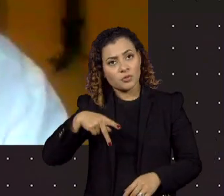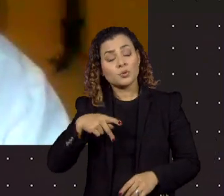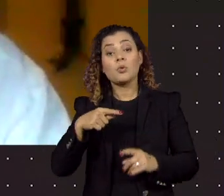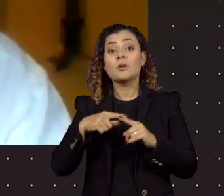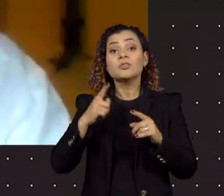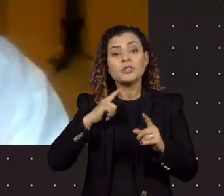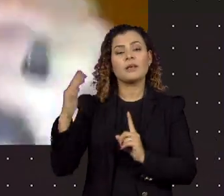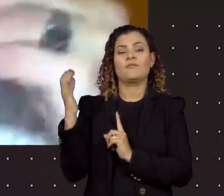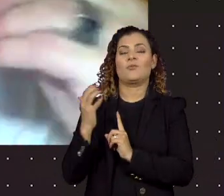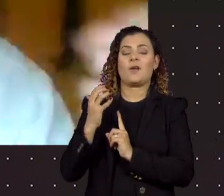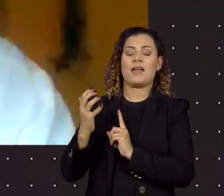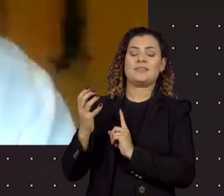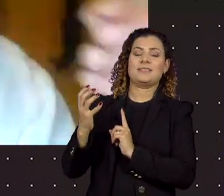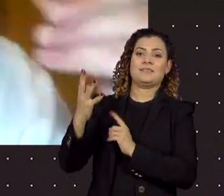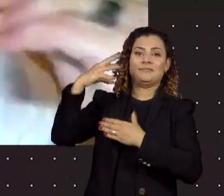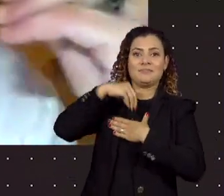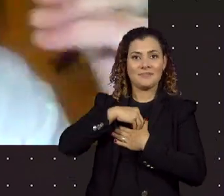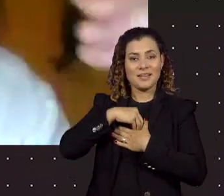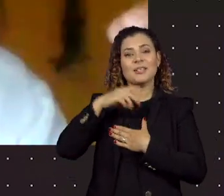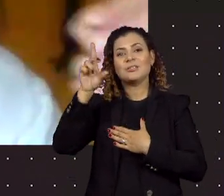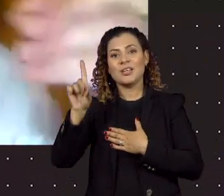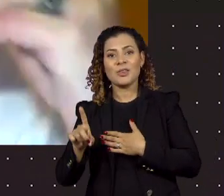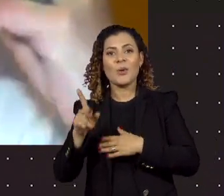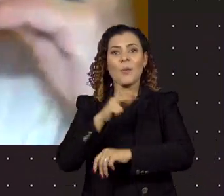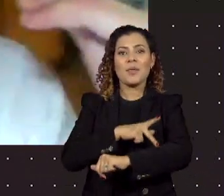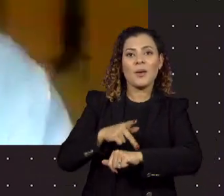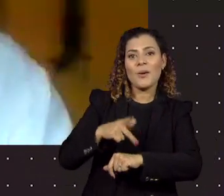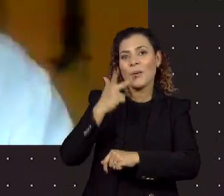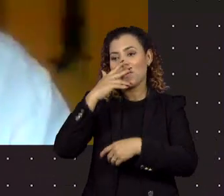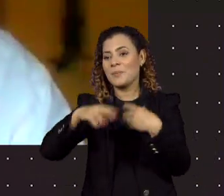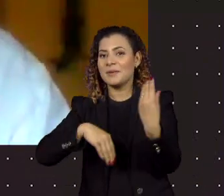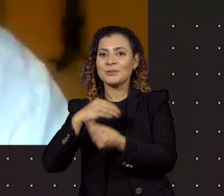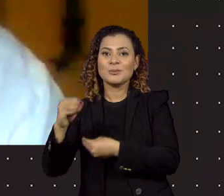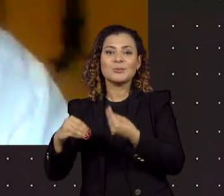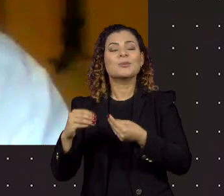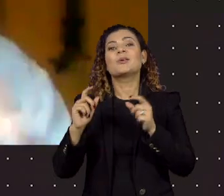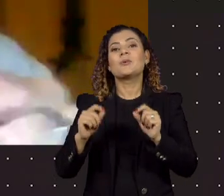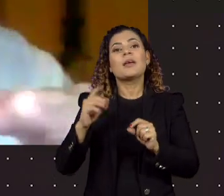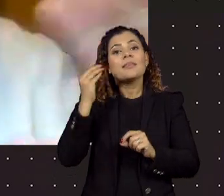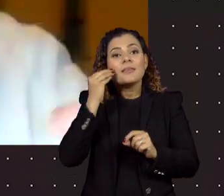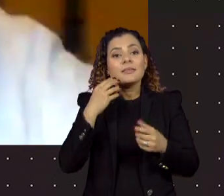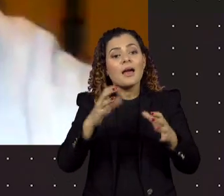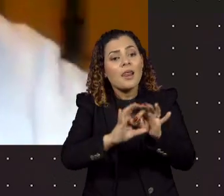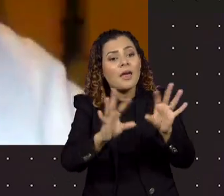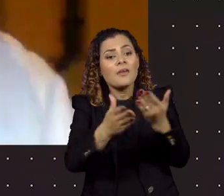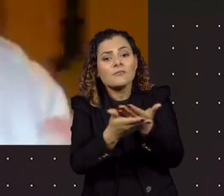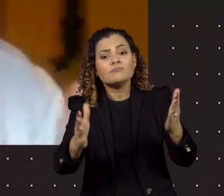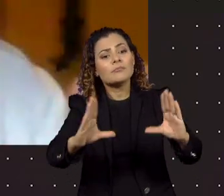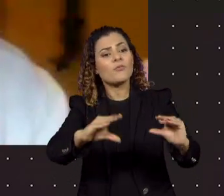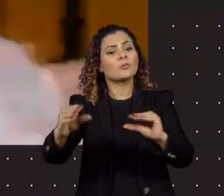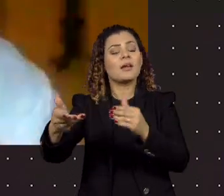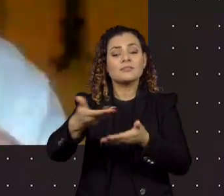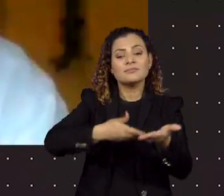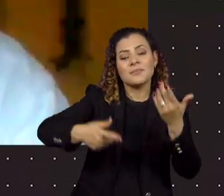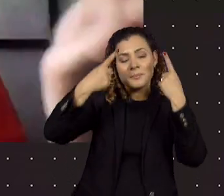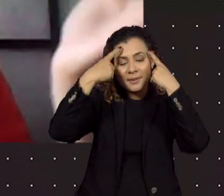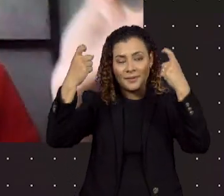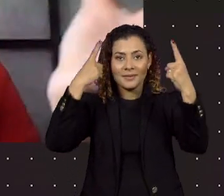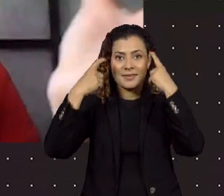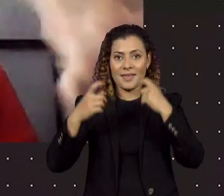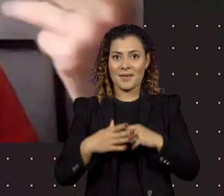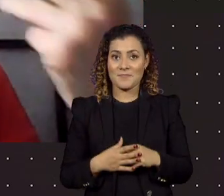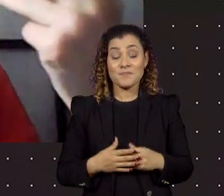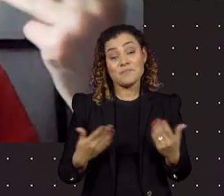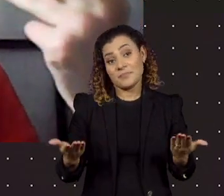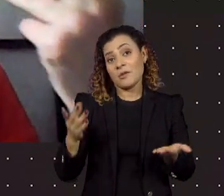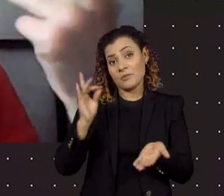relação do diretor pedagogo, sabe? Procurar deixar todo mundo à vontade para criar. Coisas que,